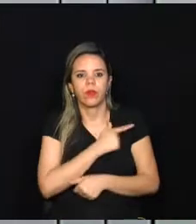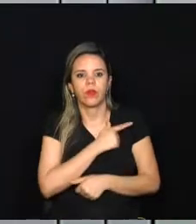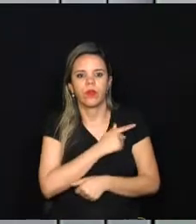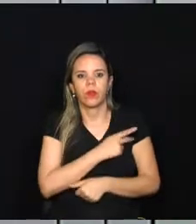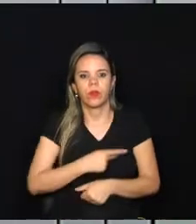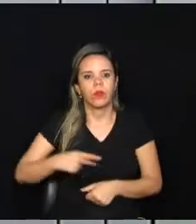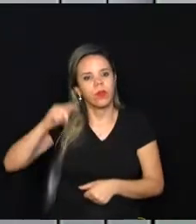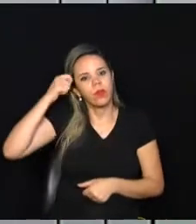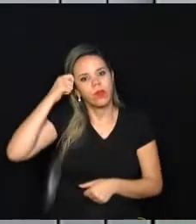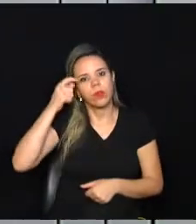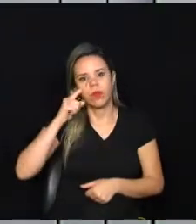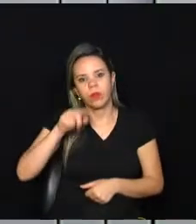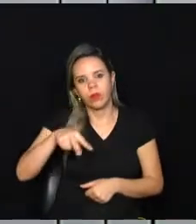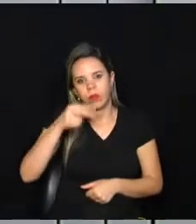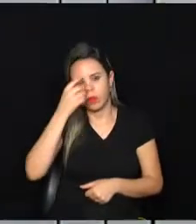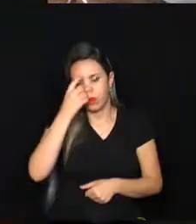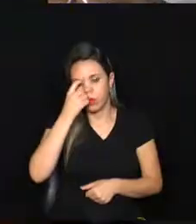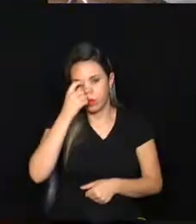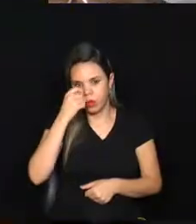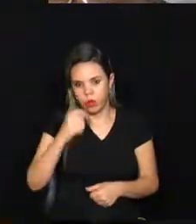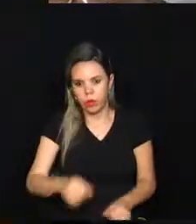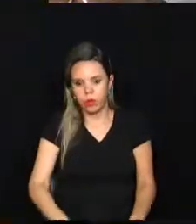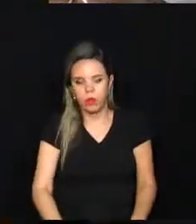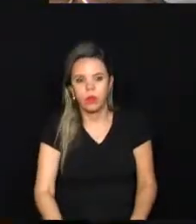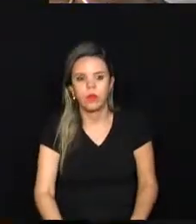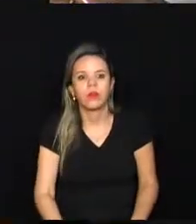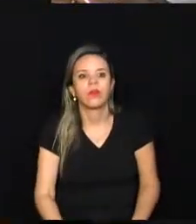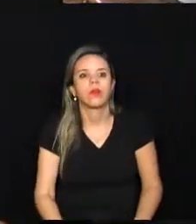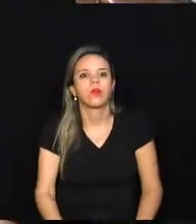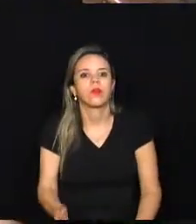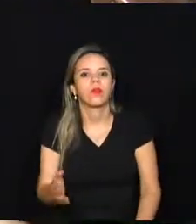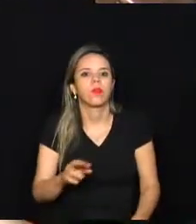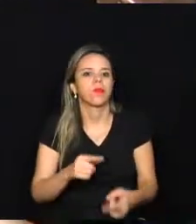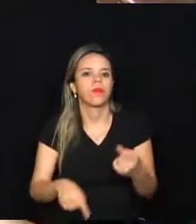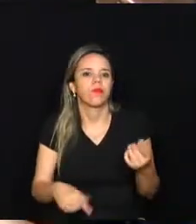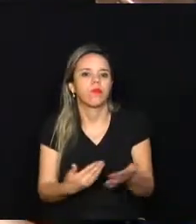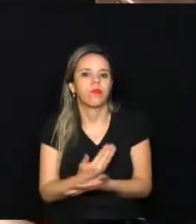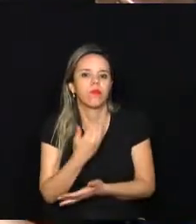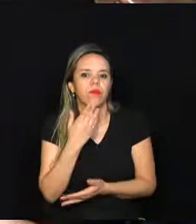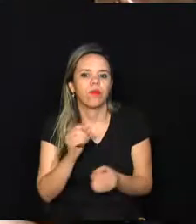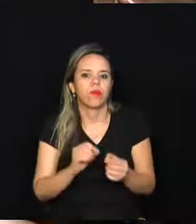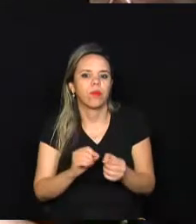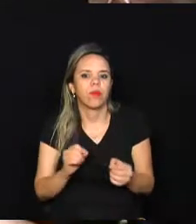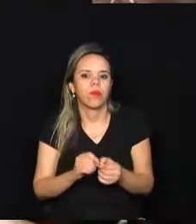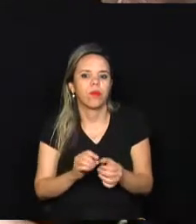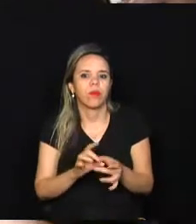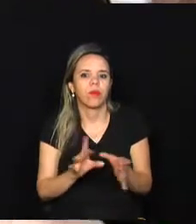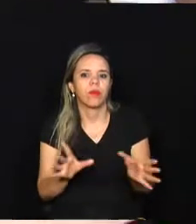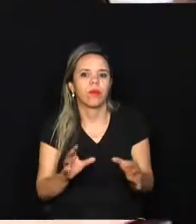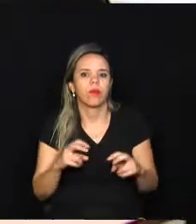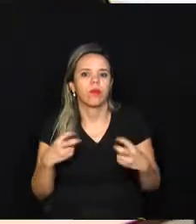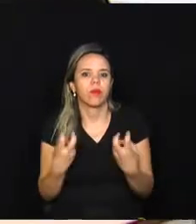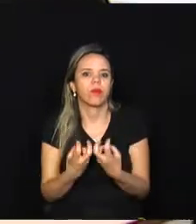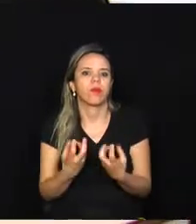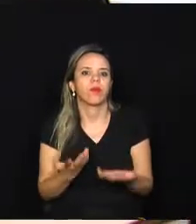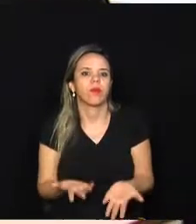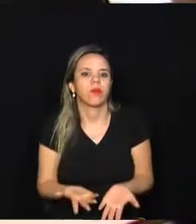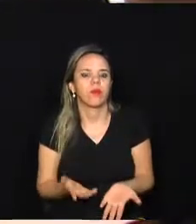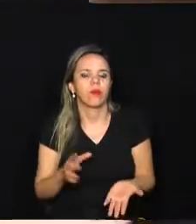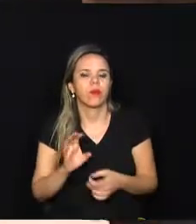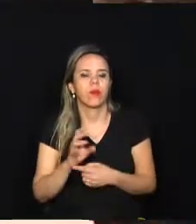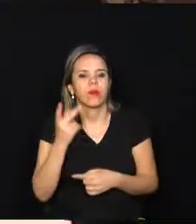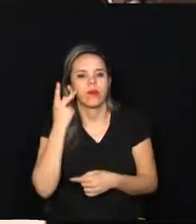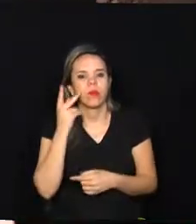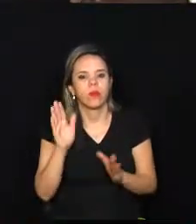e a Ponte Preta. Acompanhe. Entendemos que não faz mais sentido, né, deixar os estádios aqui no estado de São